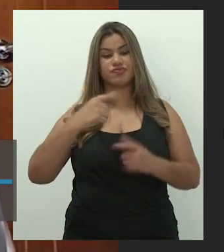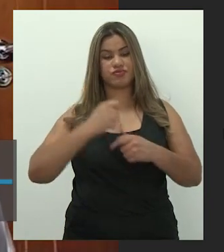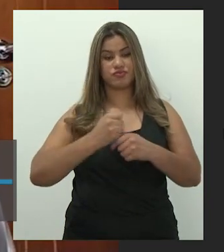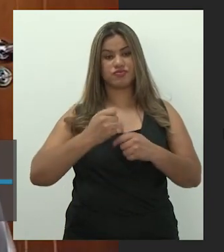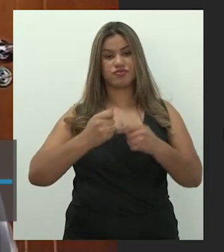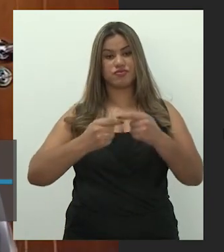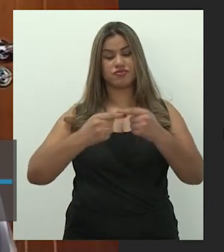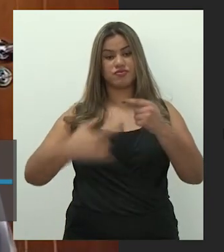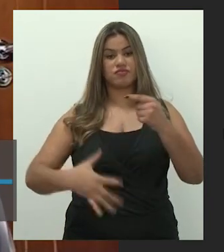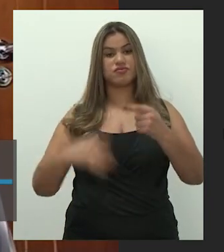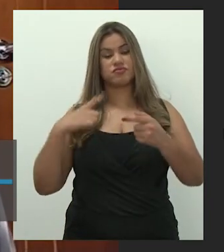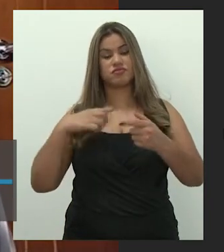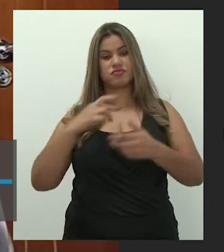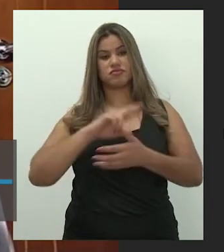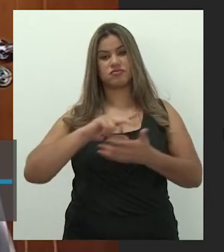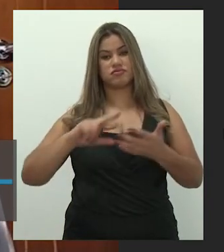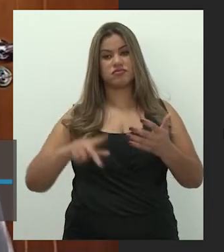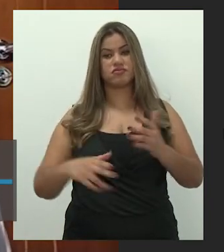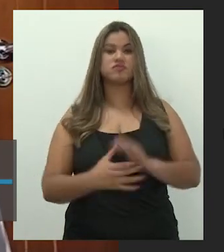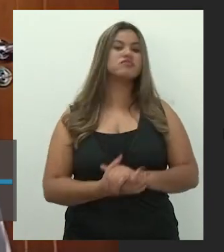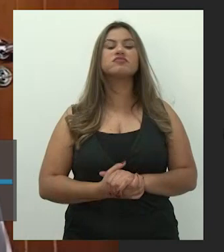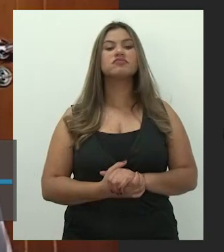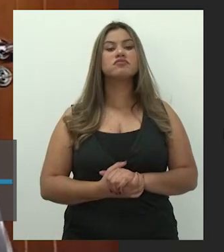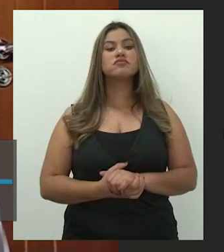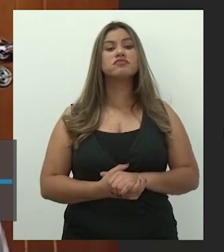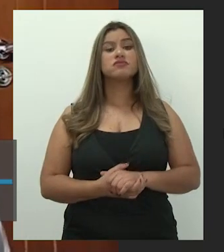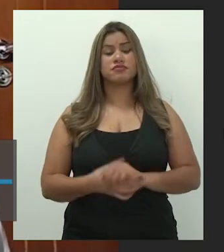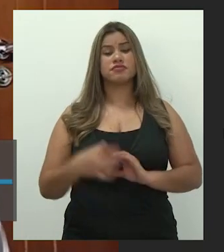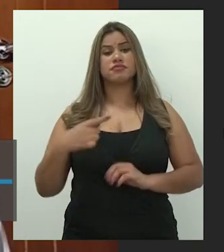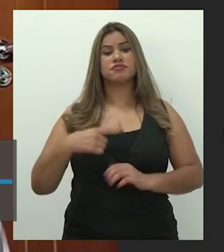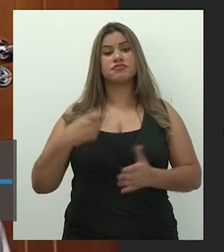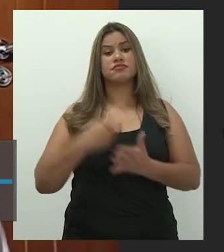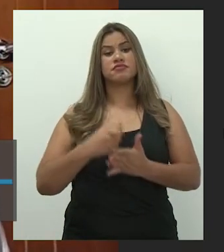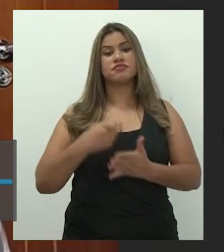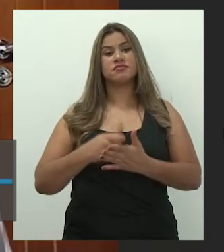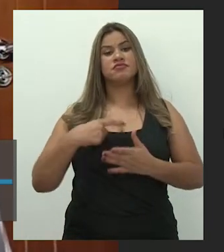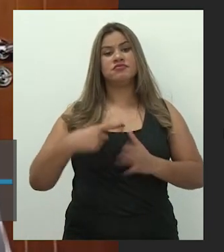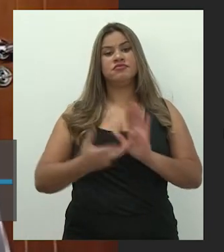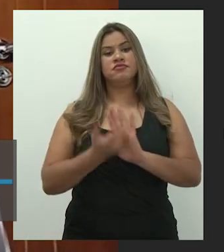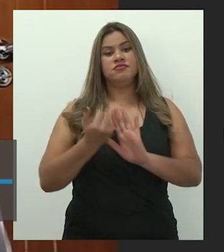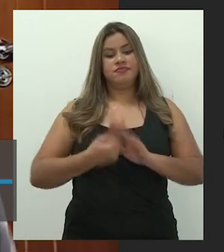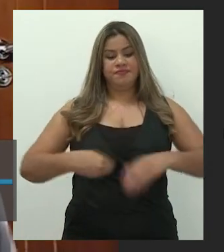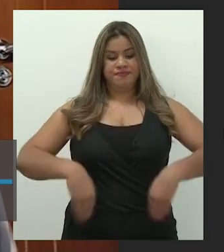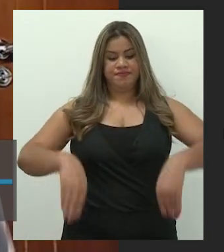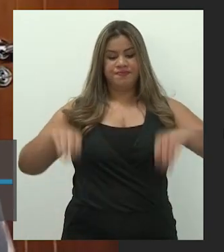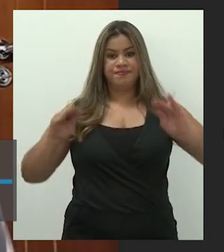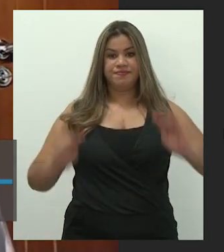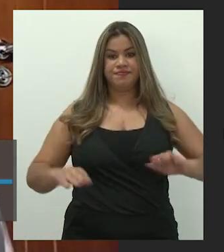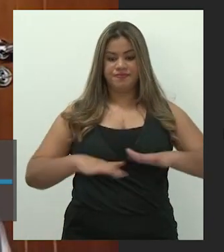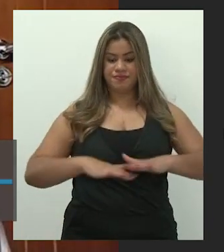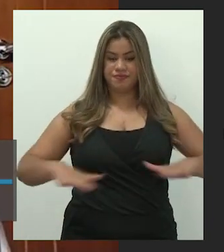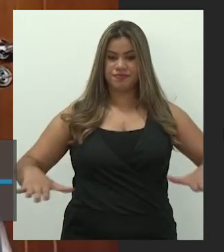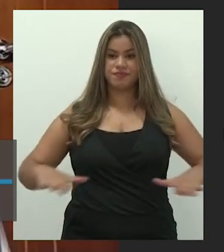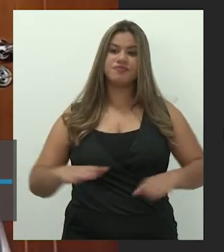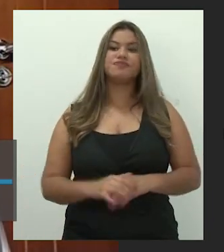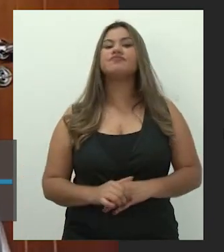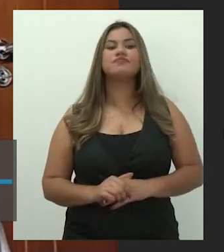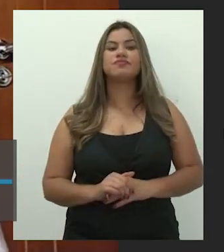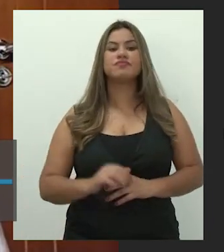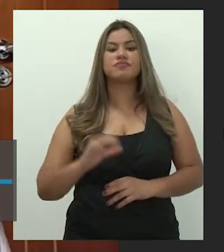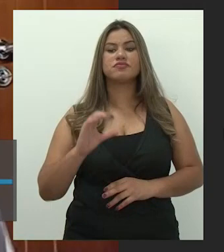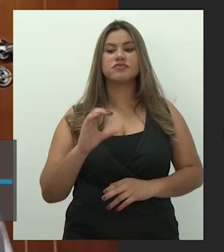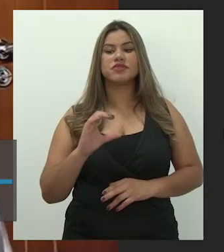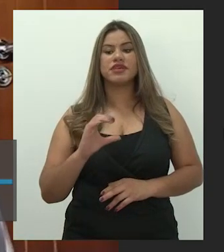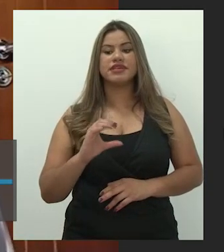pessoal, a gente colocou ali de propósito um tapete, que ele é o tapete de Sierpinski. Ele foi criado pelo próprio